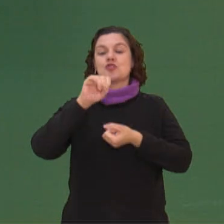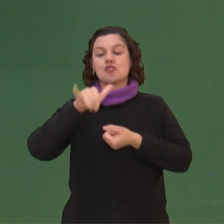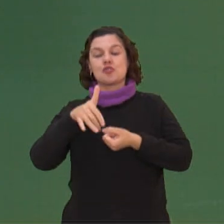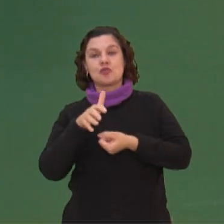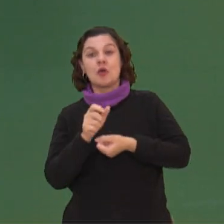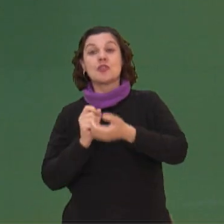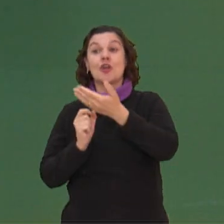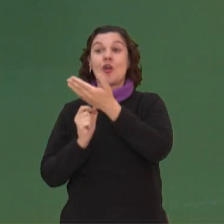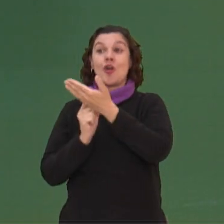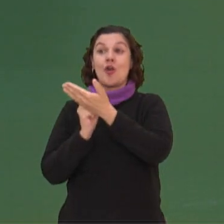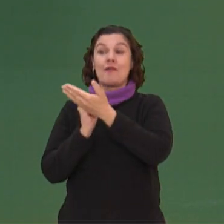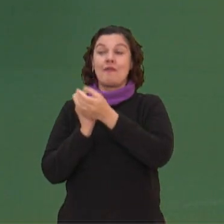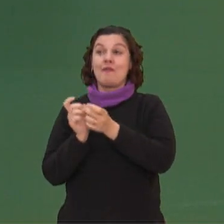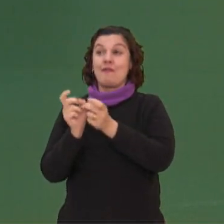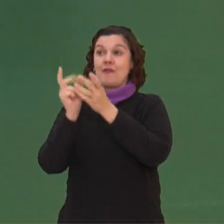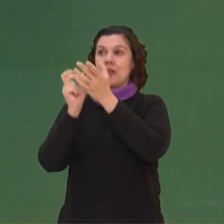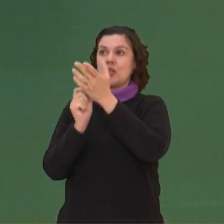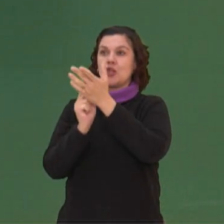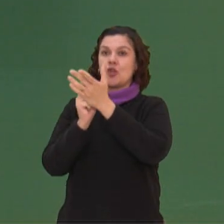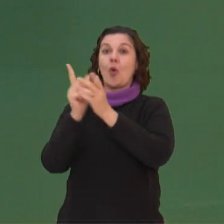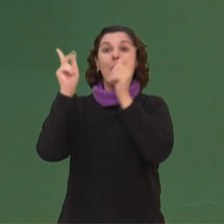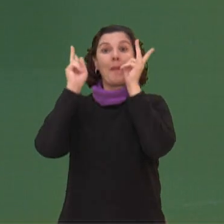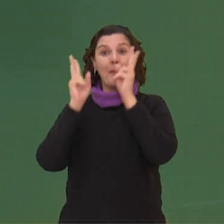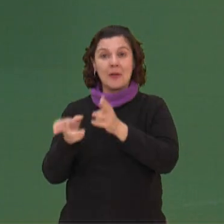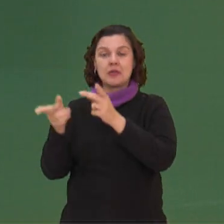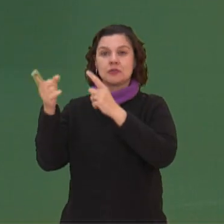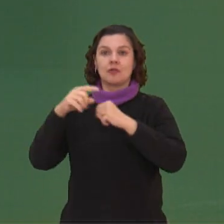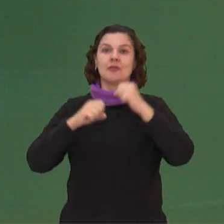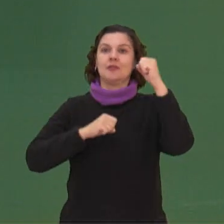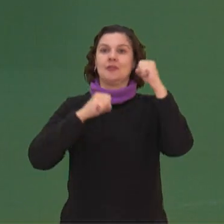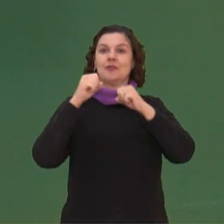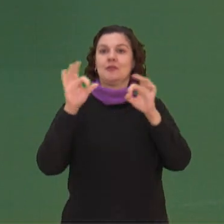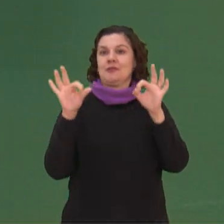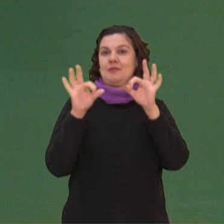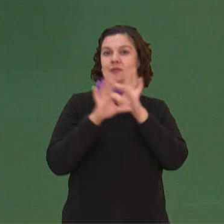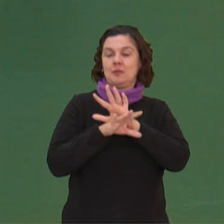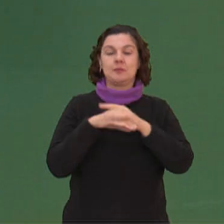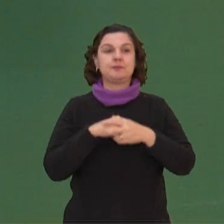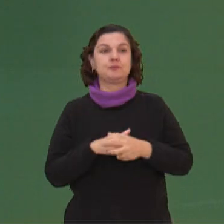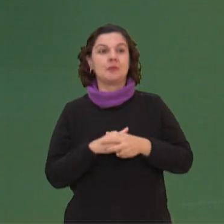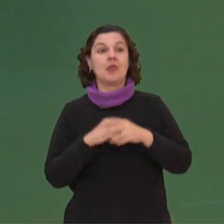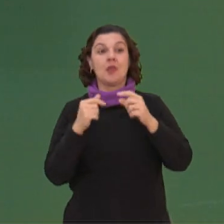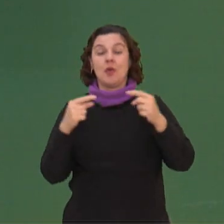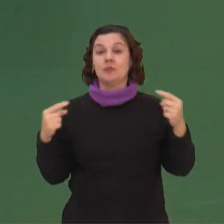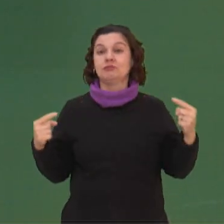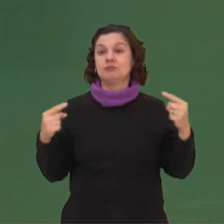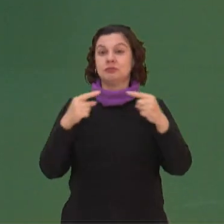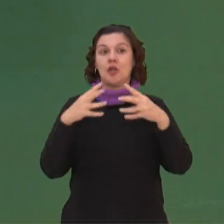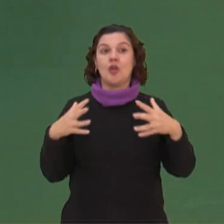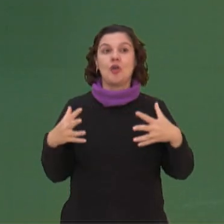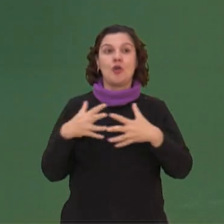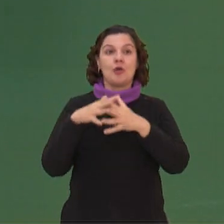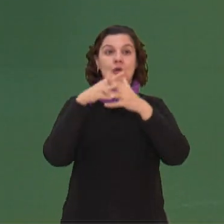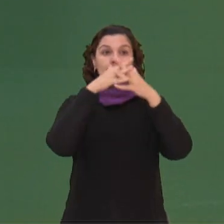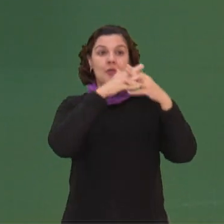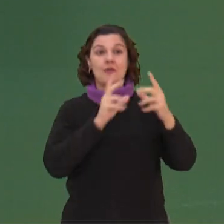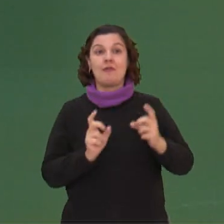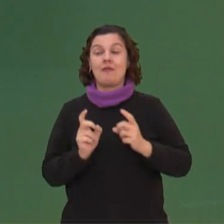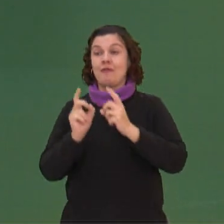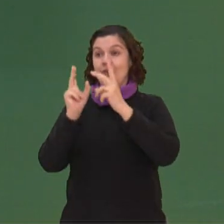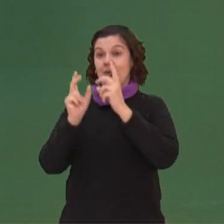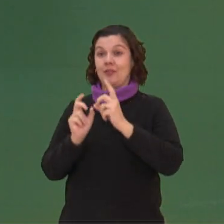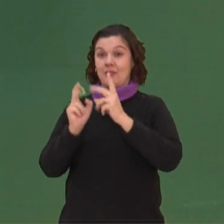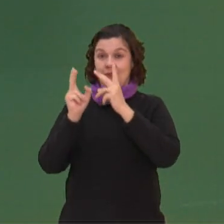produtos elaborados, industrializados. Conflitos entre exportadores de commodities e